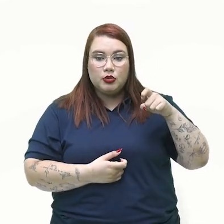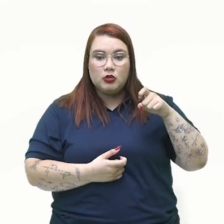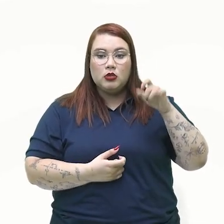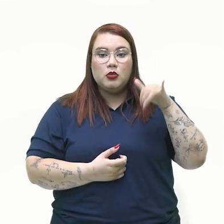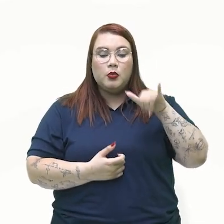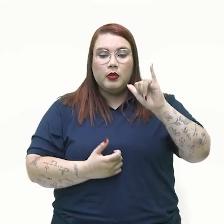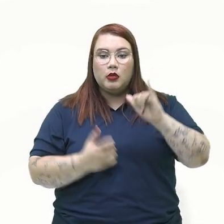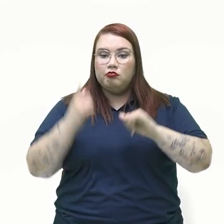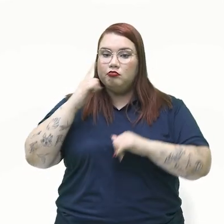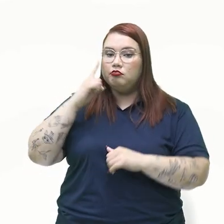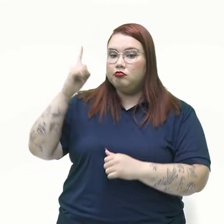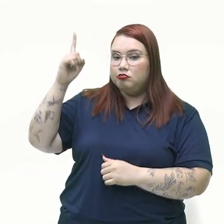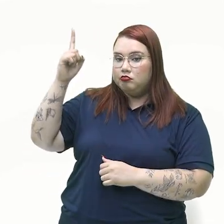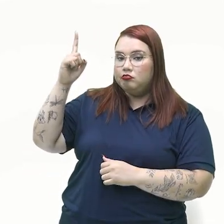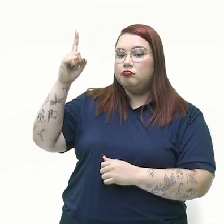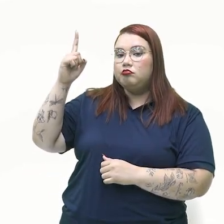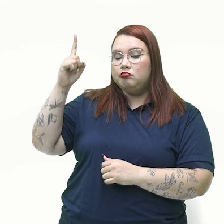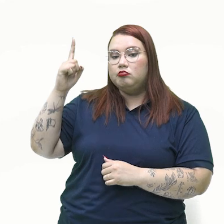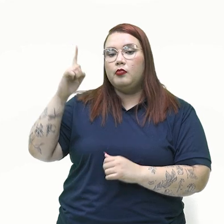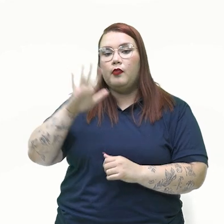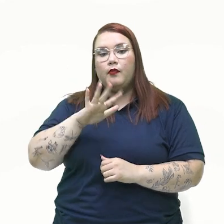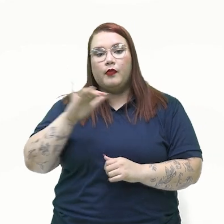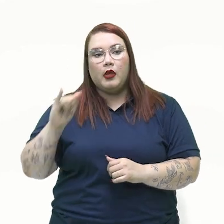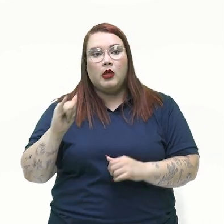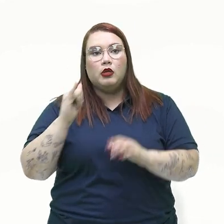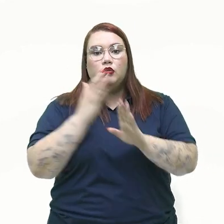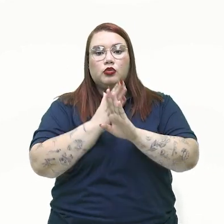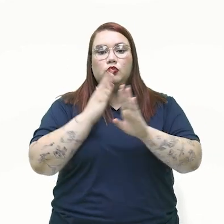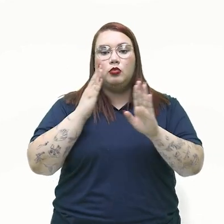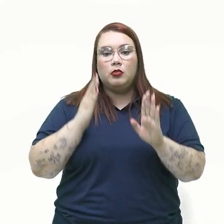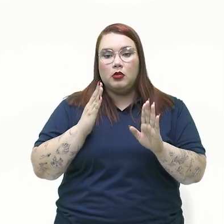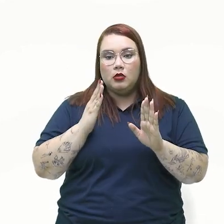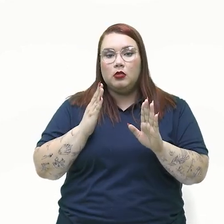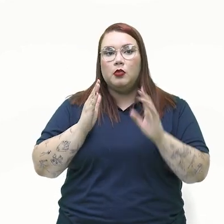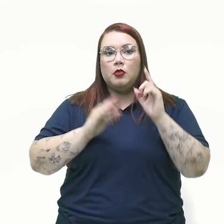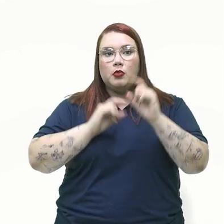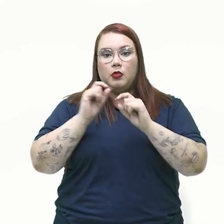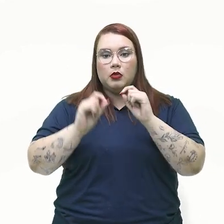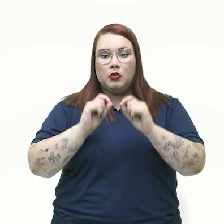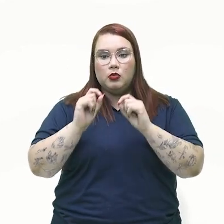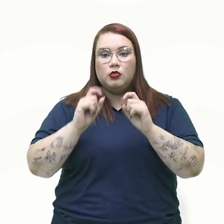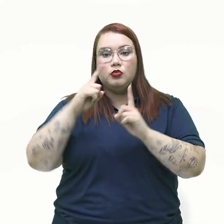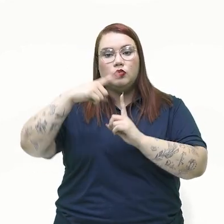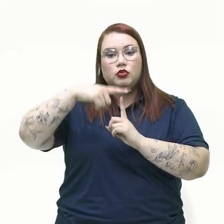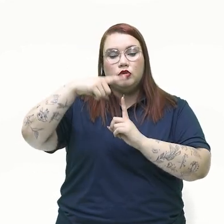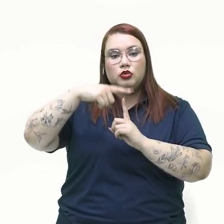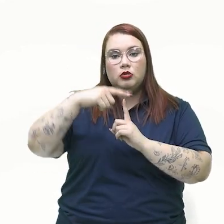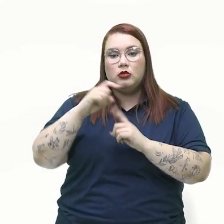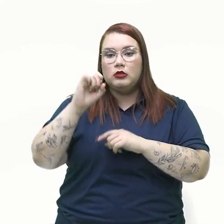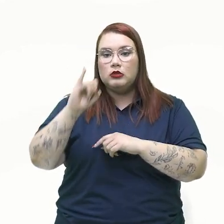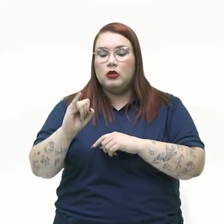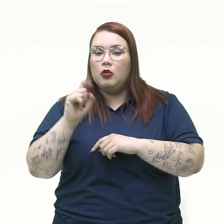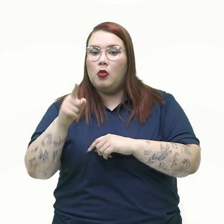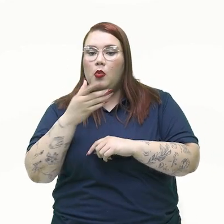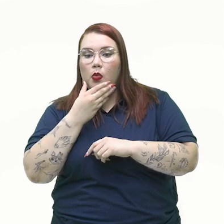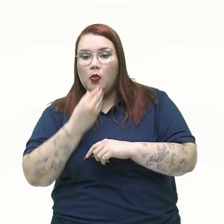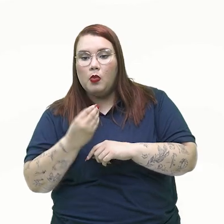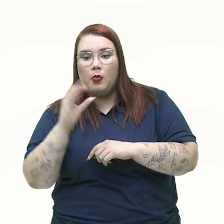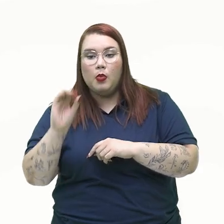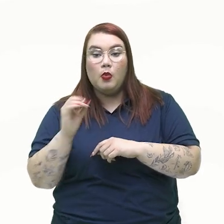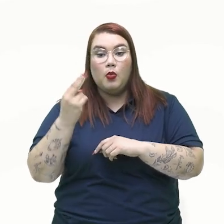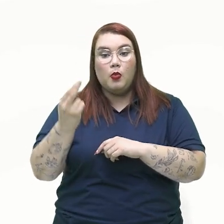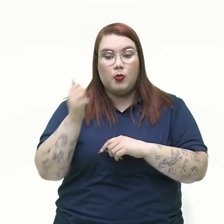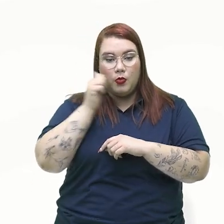aqui. São esses cromossomos que vão identificar na espécie, né, se o indivíduo ele é masculino e